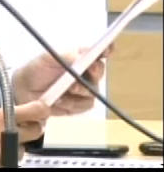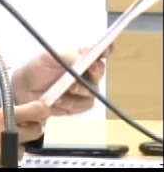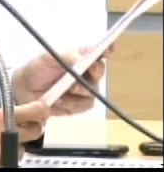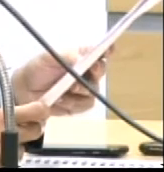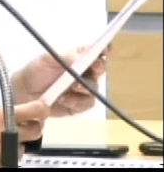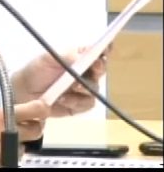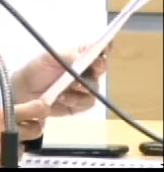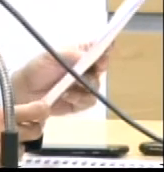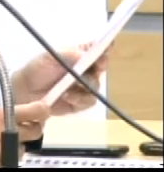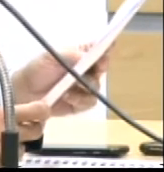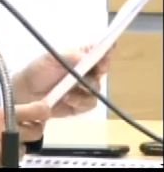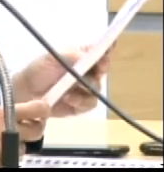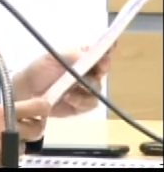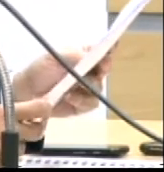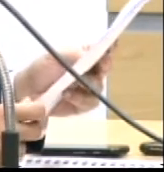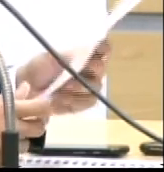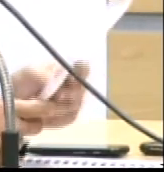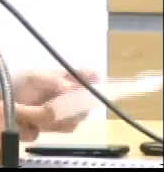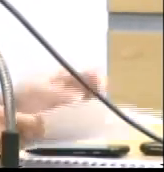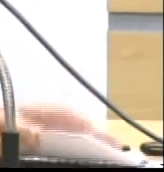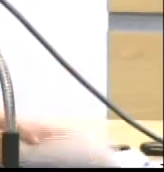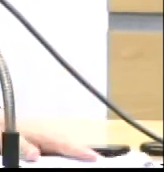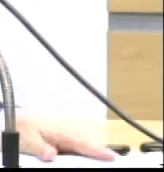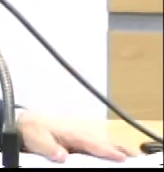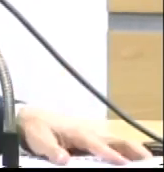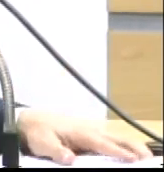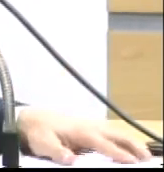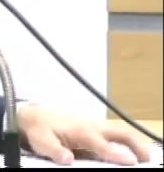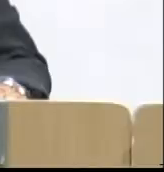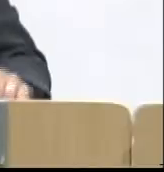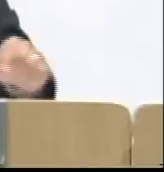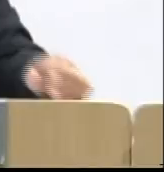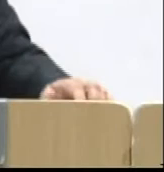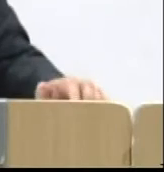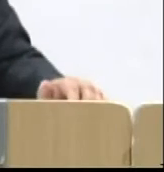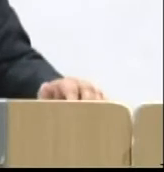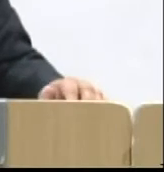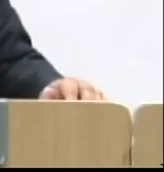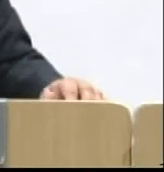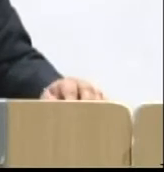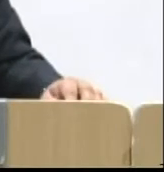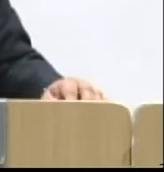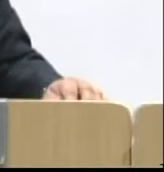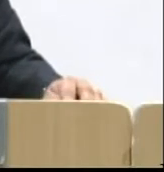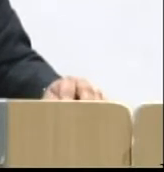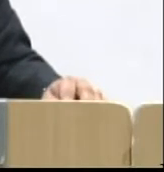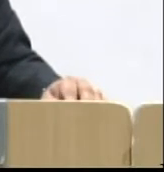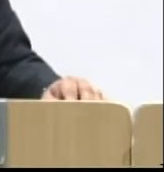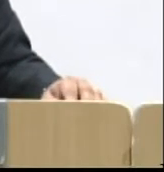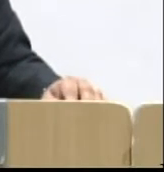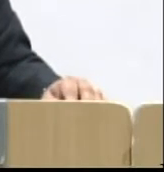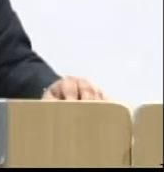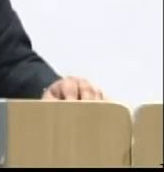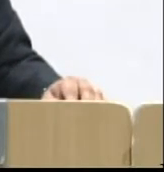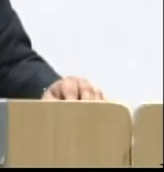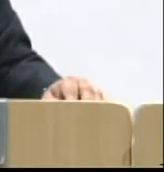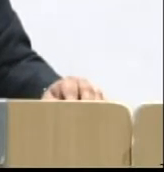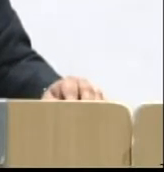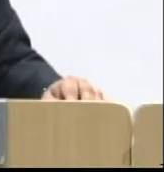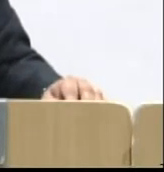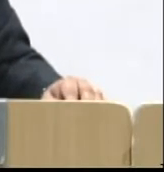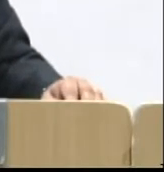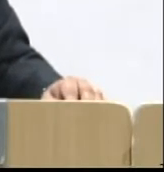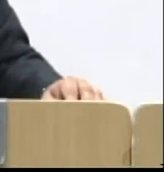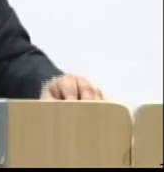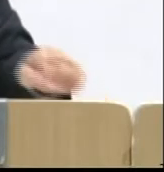da Comissão de Finanças e número 22 da Comissão de Obras Favoráveis. O projeto de lei número 07-15 do vereador Tigui